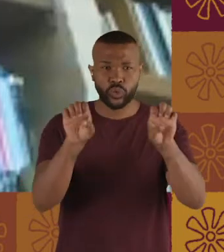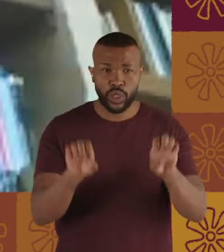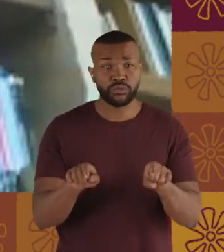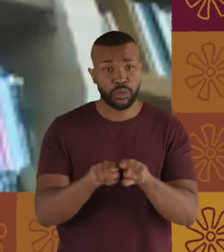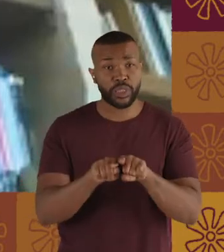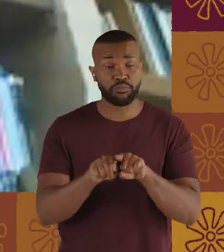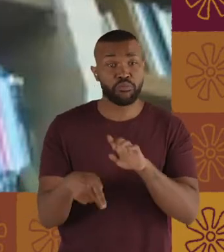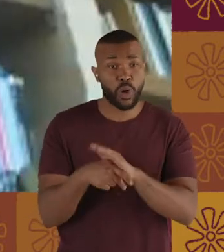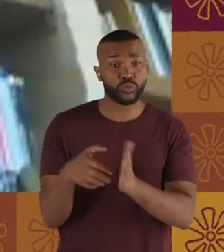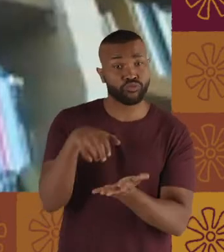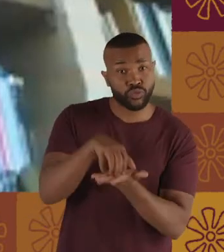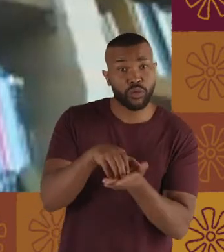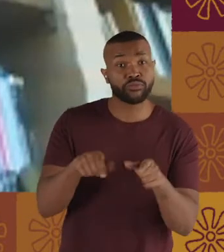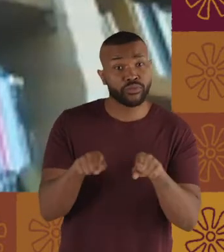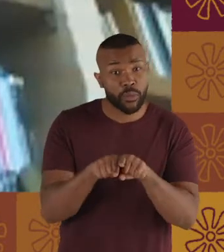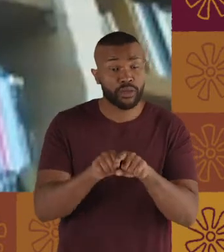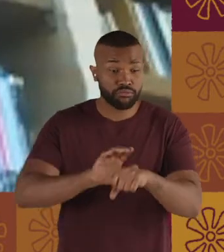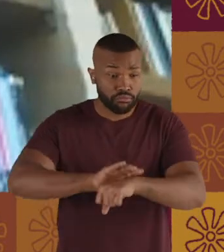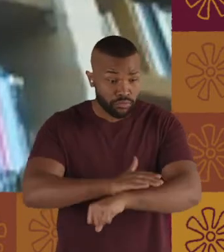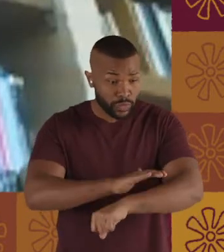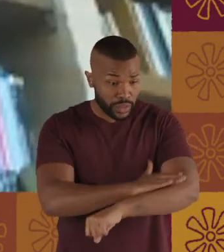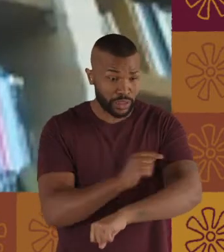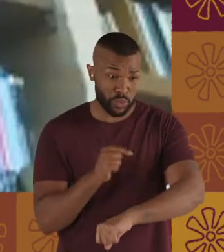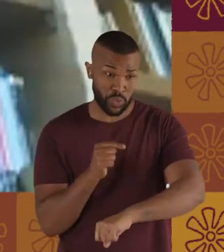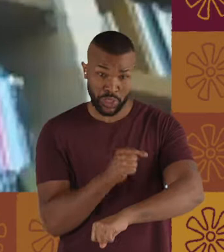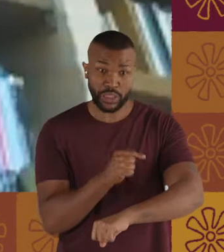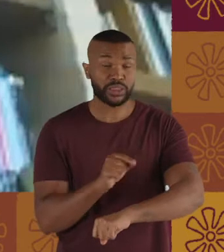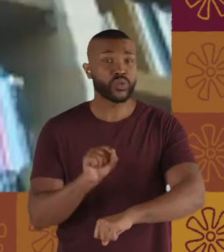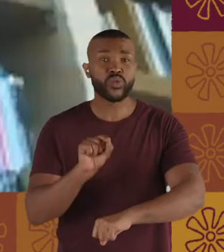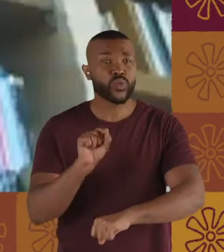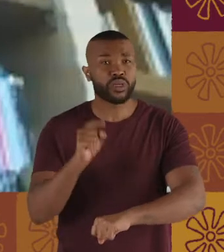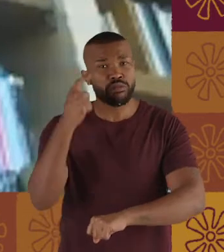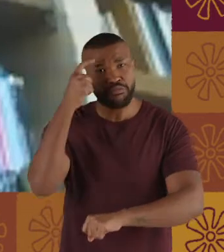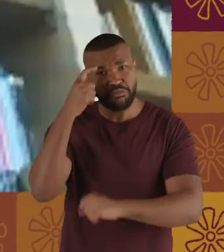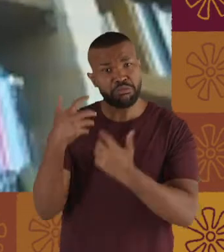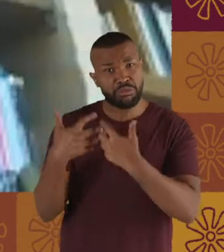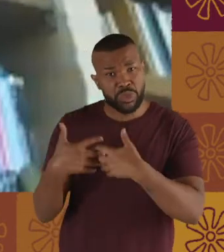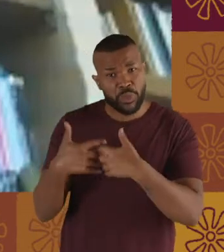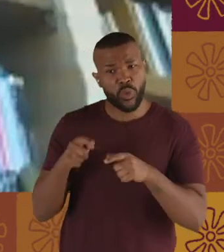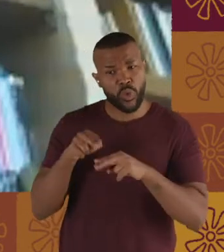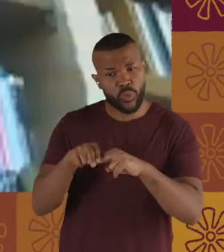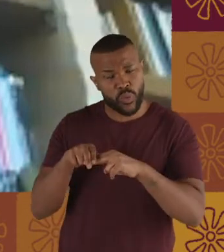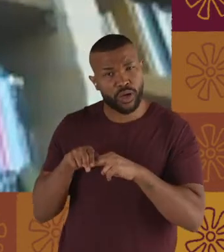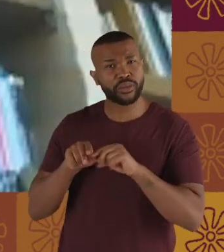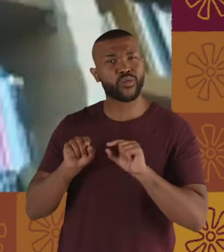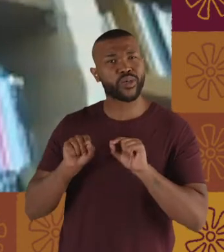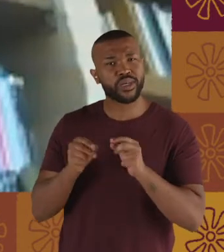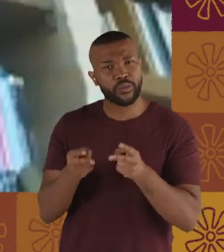estrutural e institucional, mas também um racismo que se coloca como um racismo psíquico, né? Diante de um